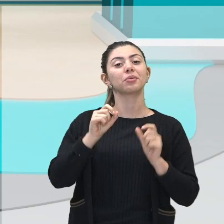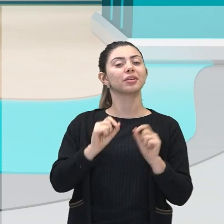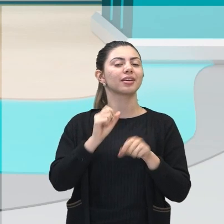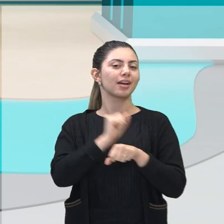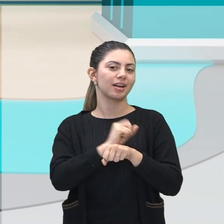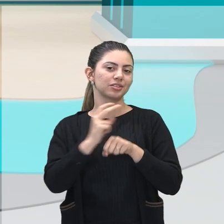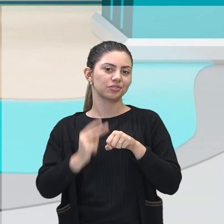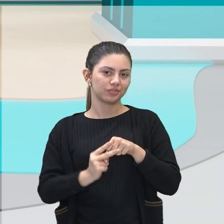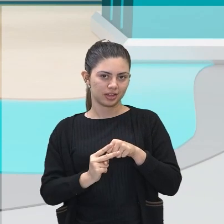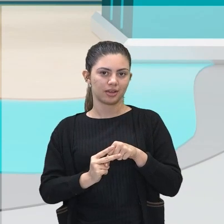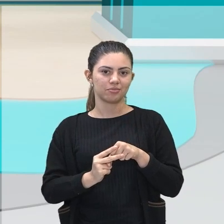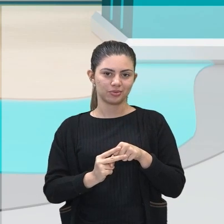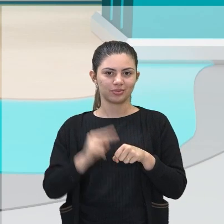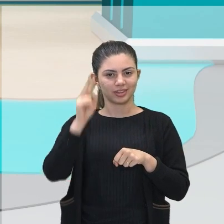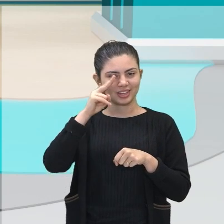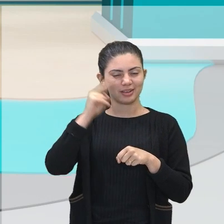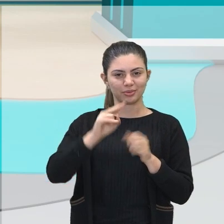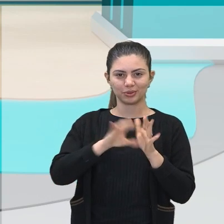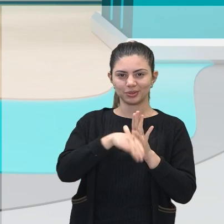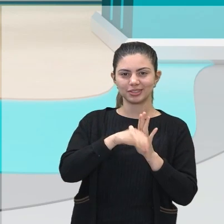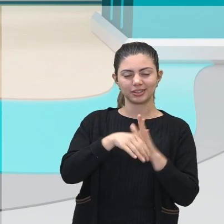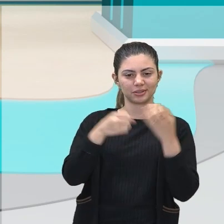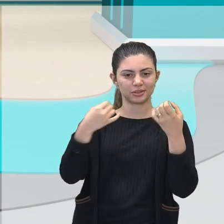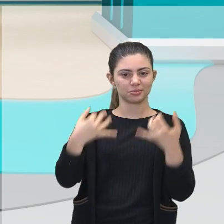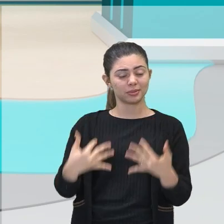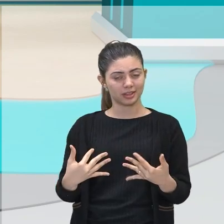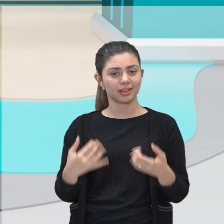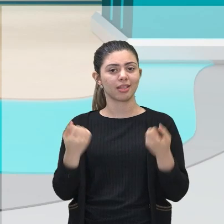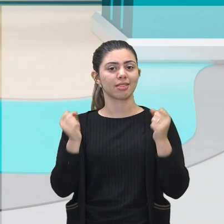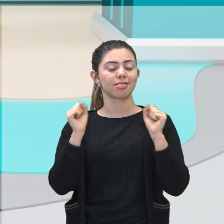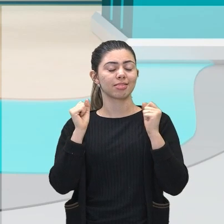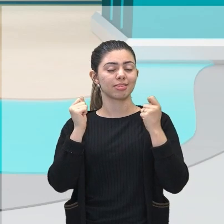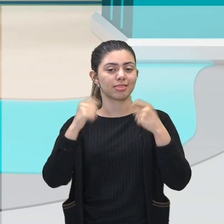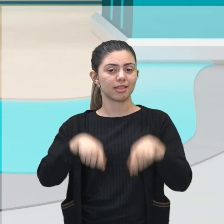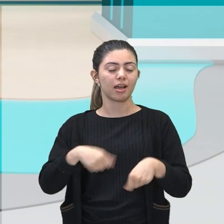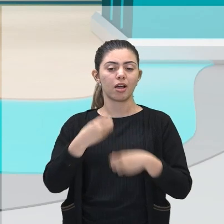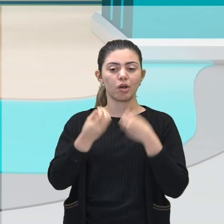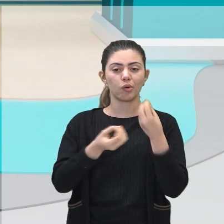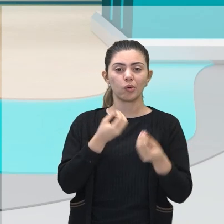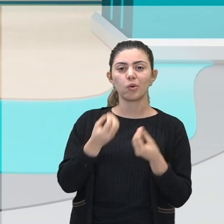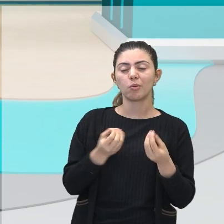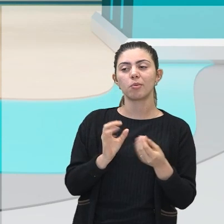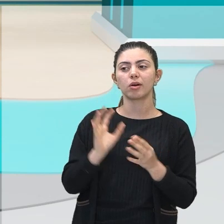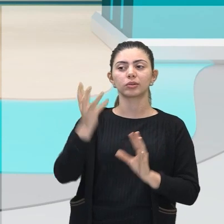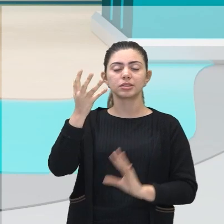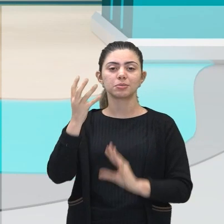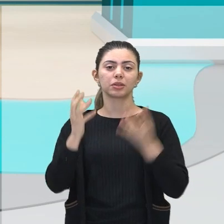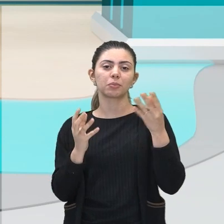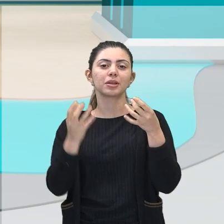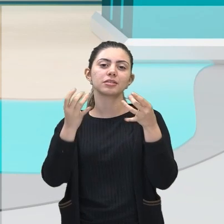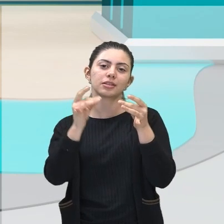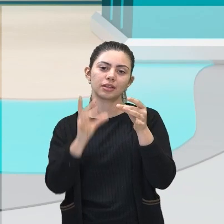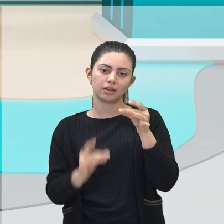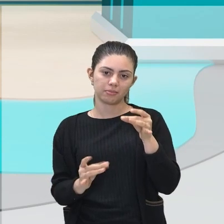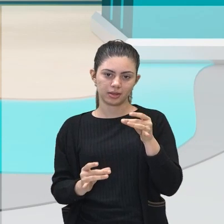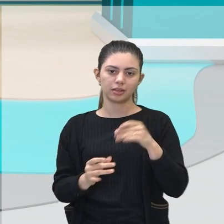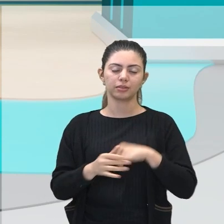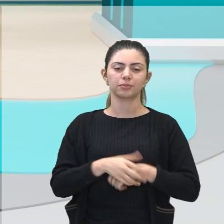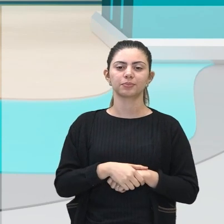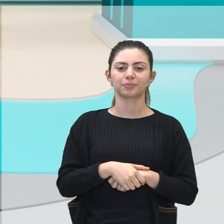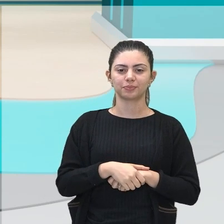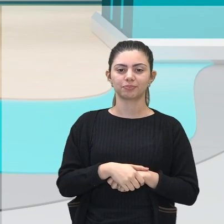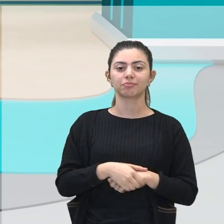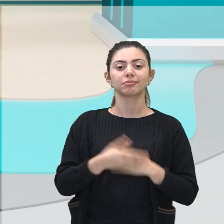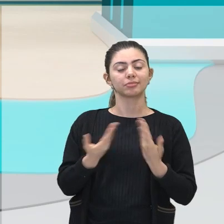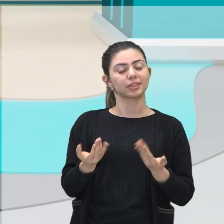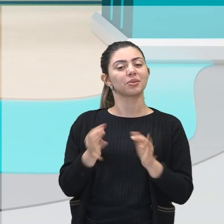no começo agora, ele tem esse poder de descrever o modo com que algo acontece. Então, she ran quickly, está